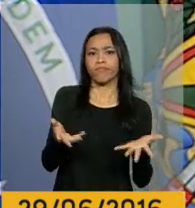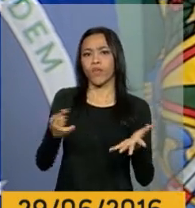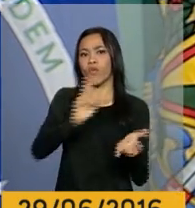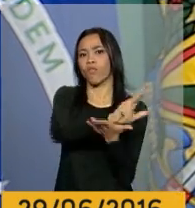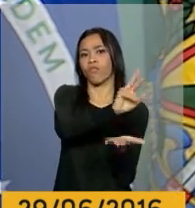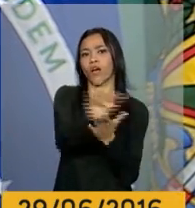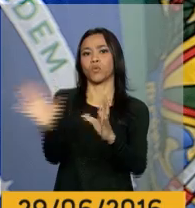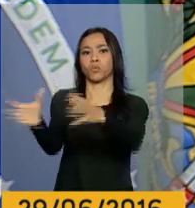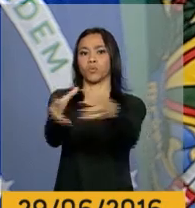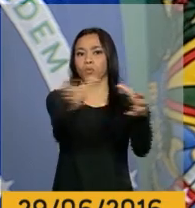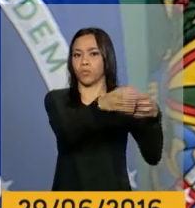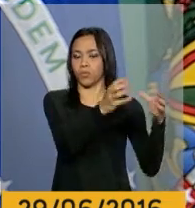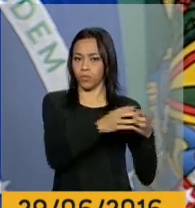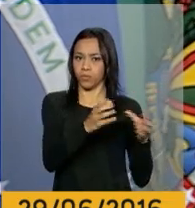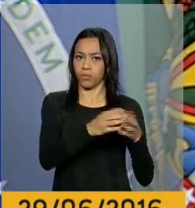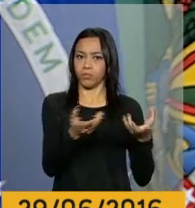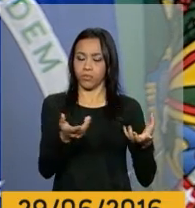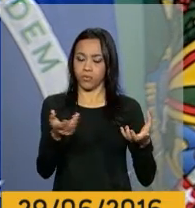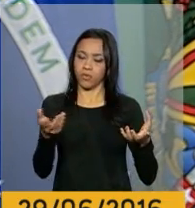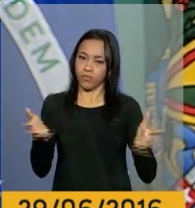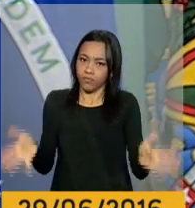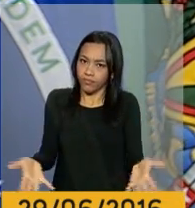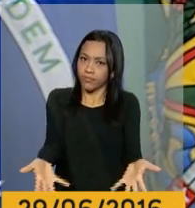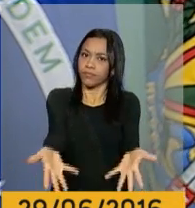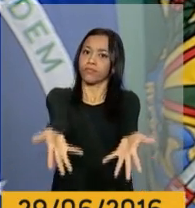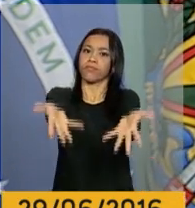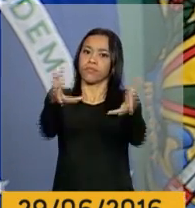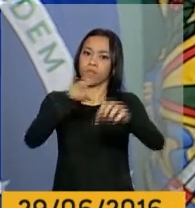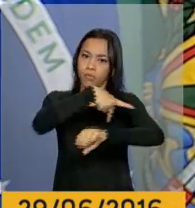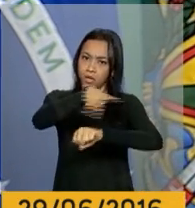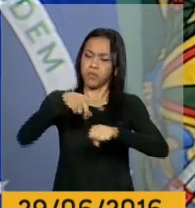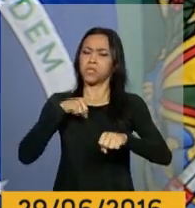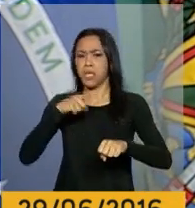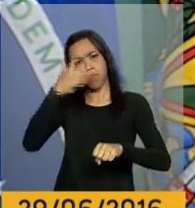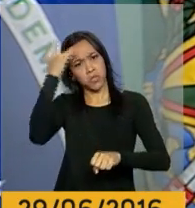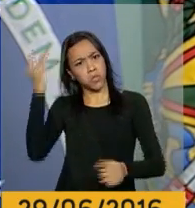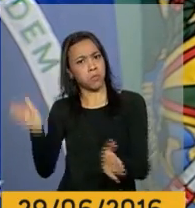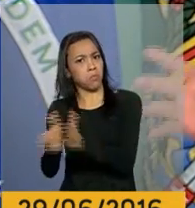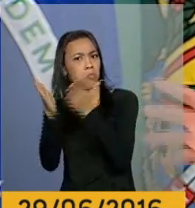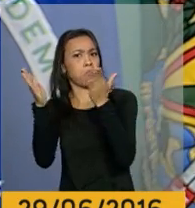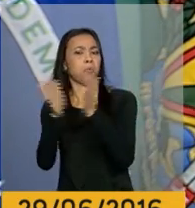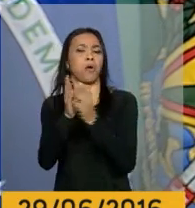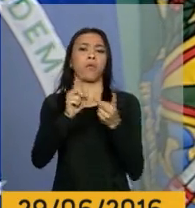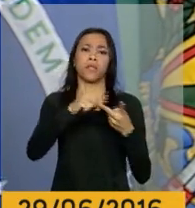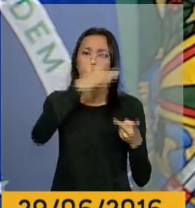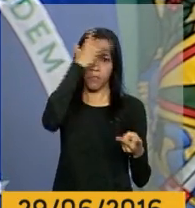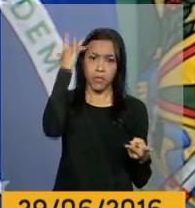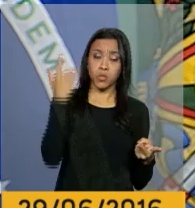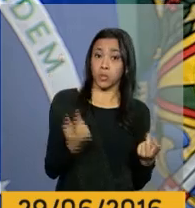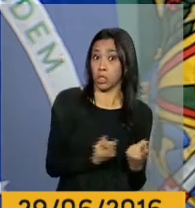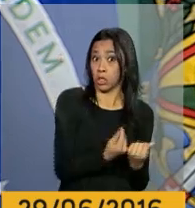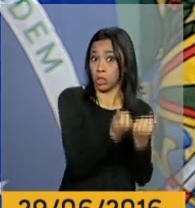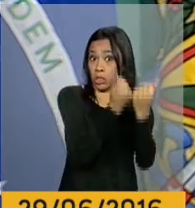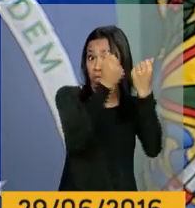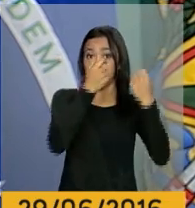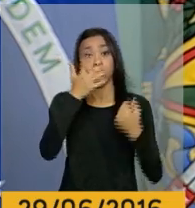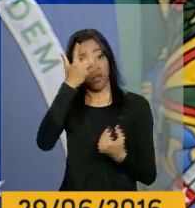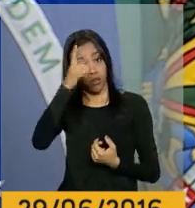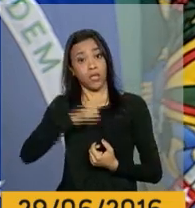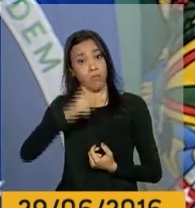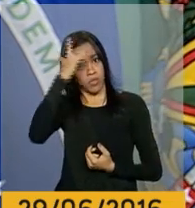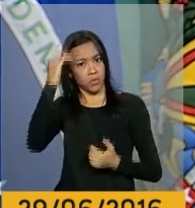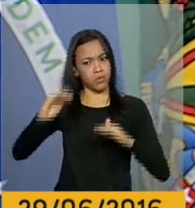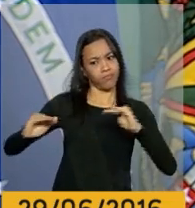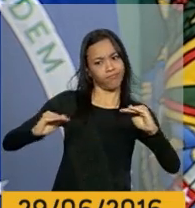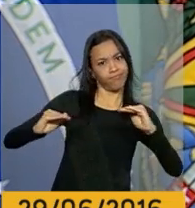quais, e lamentavelmente, também no tocante à riqueza. O Brasil tem gente rica, tem gente da classe média e tem gente pobre e gente na extrema